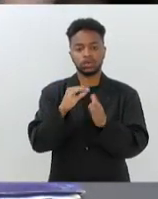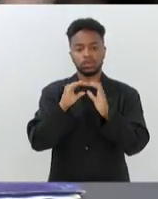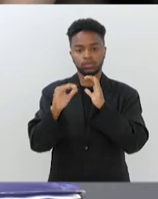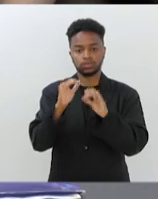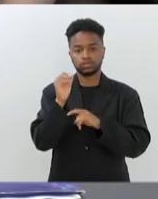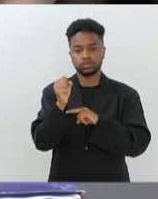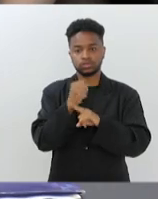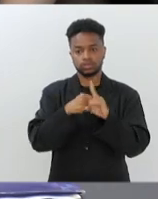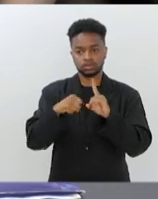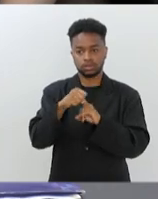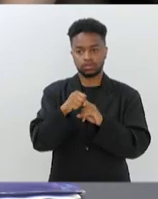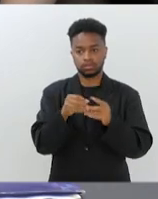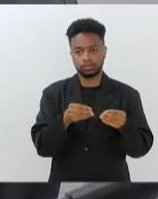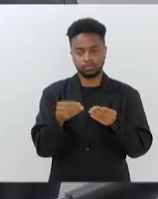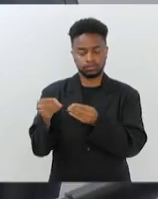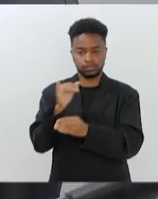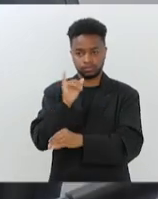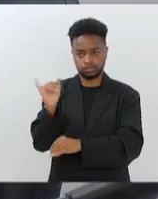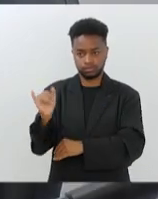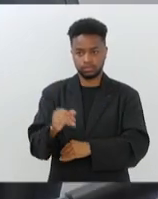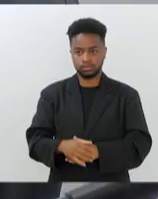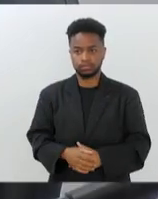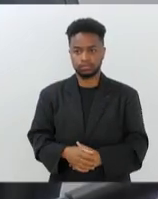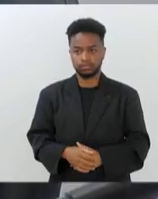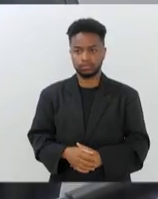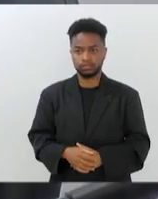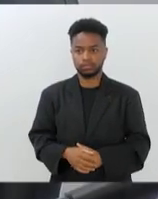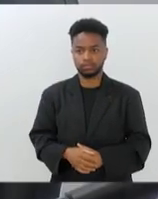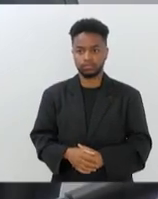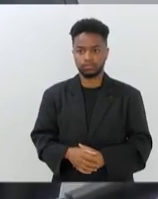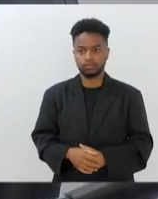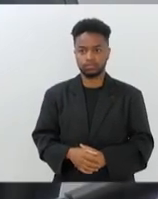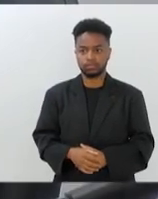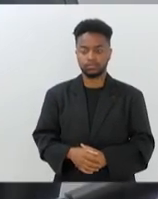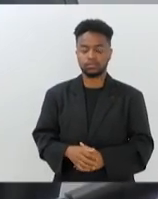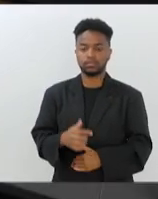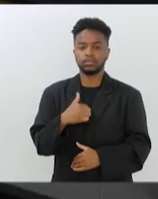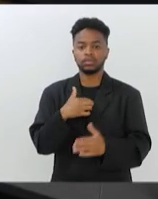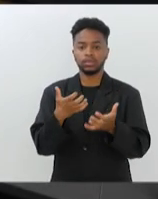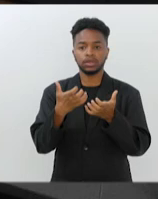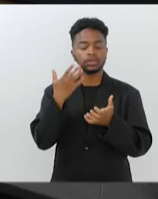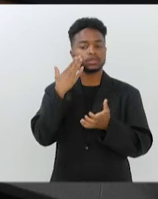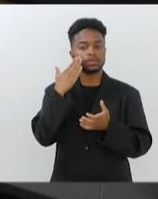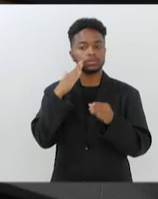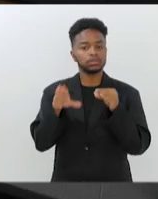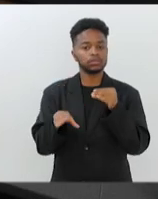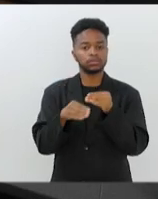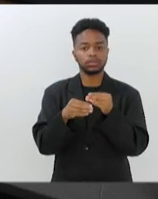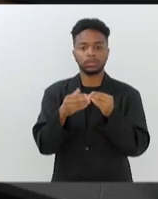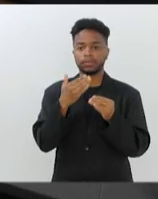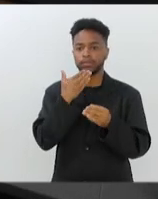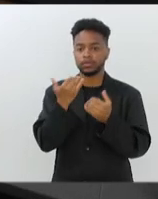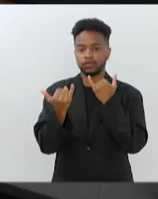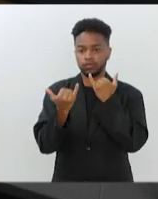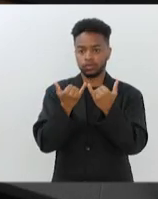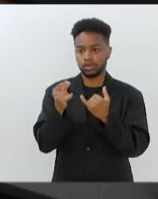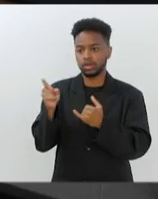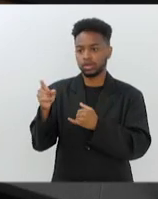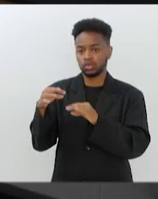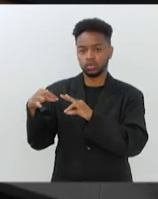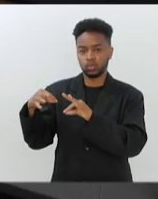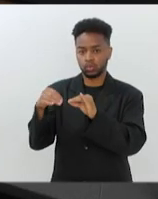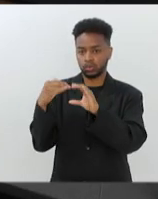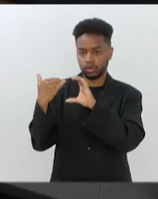agência tá Presidente pois não eh eu queria sugerir também para inclusão no requerimento de Formação os e-mails a qual vossa